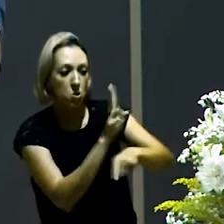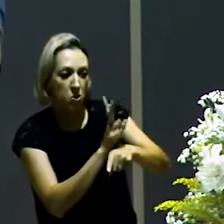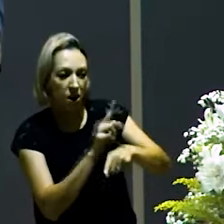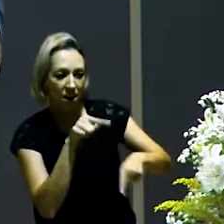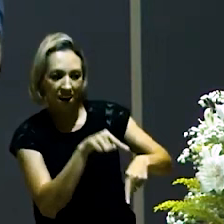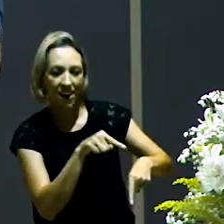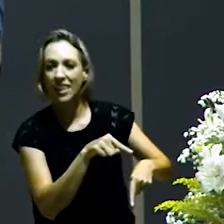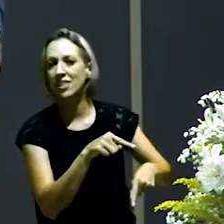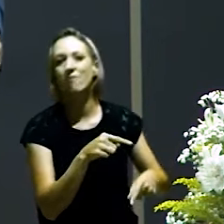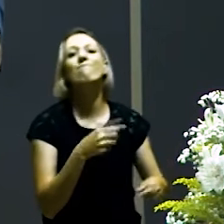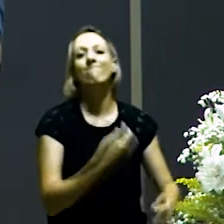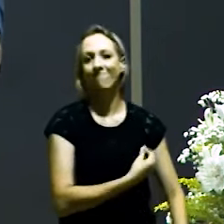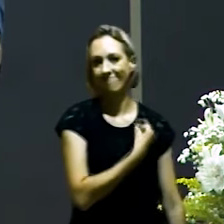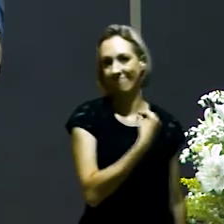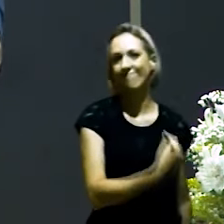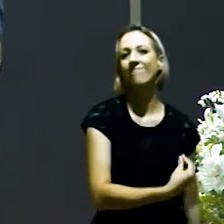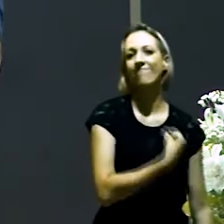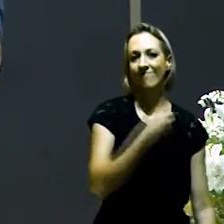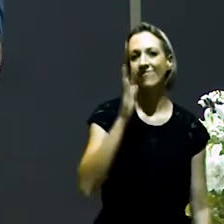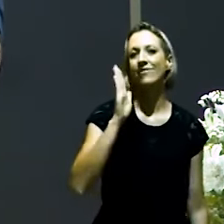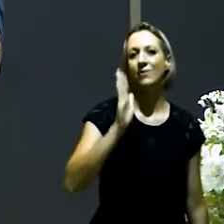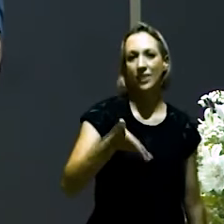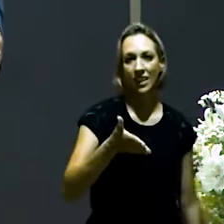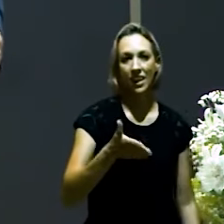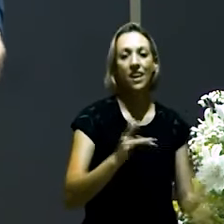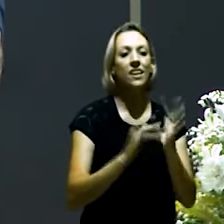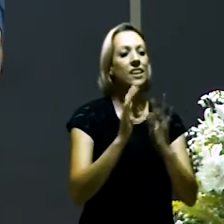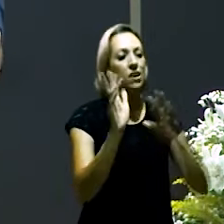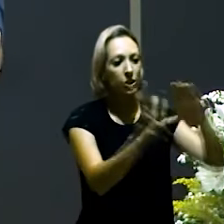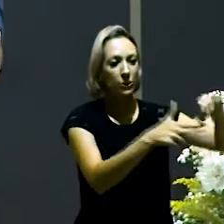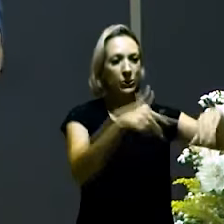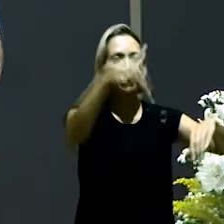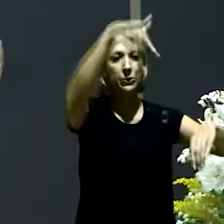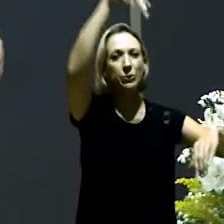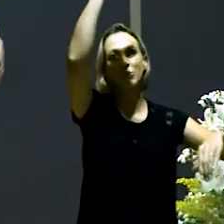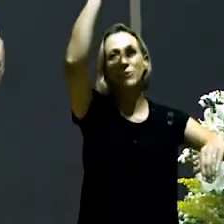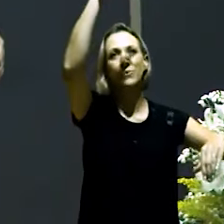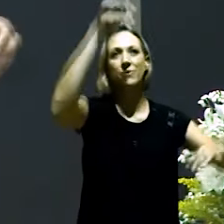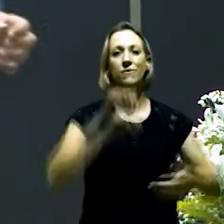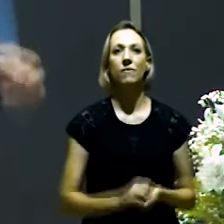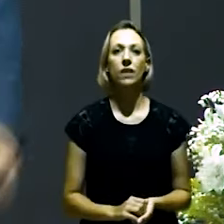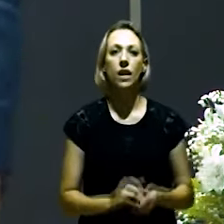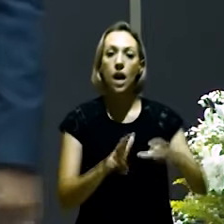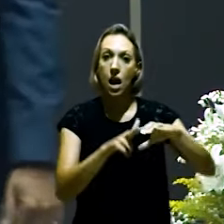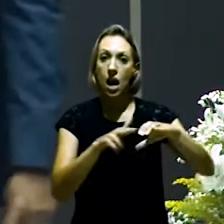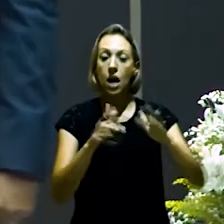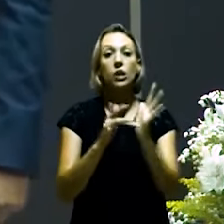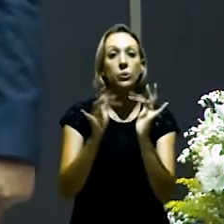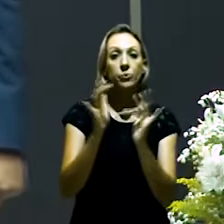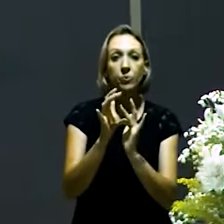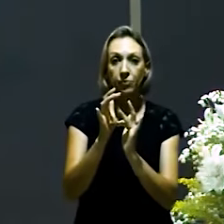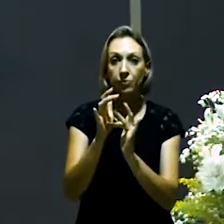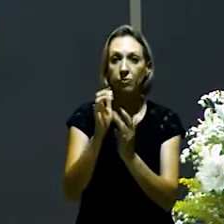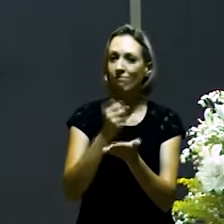perdedores. Ele não está entre os perdedores. Ele não está entre os que caem e ficam prostrados.